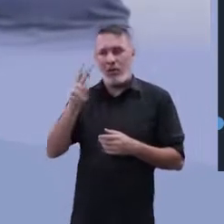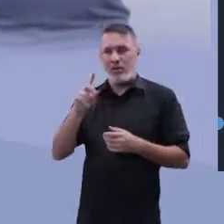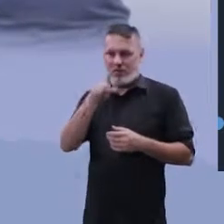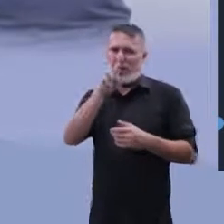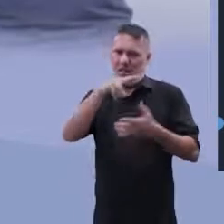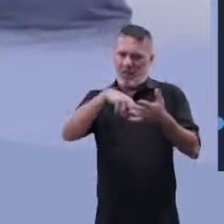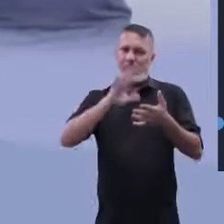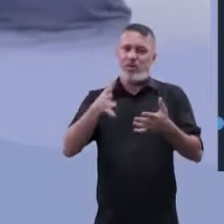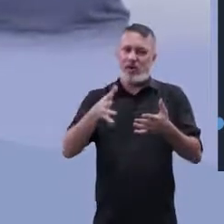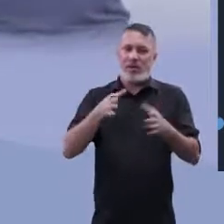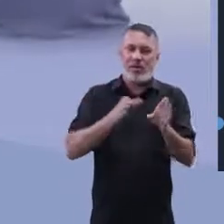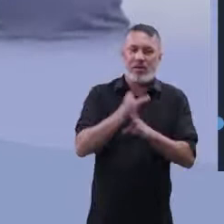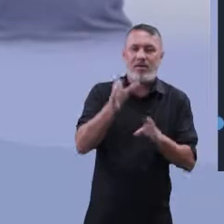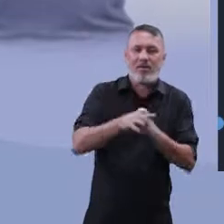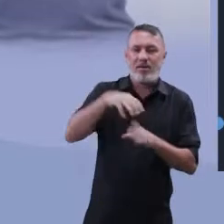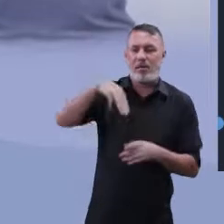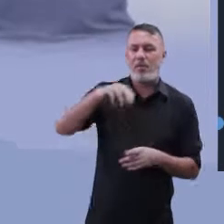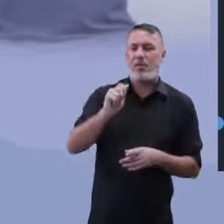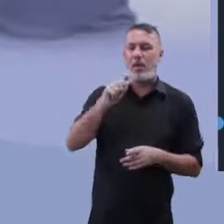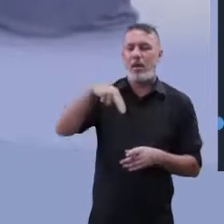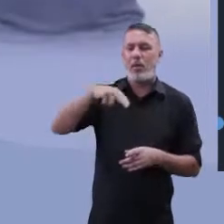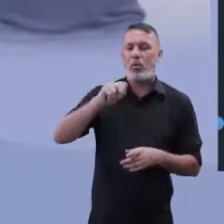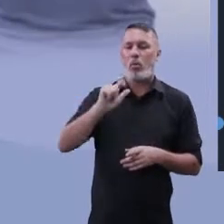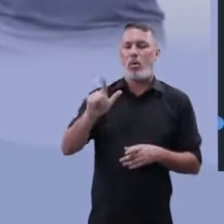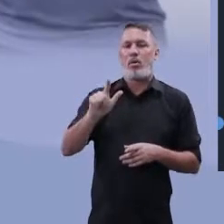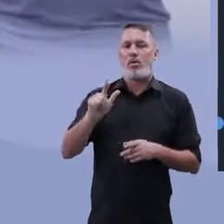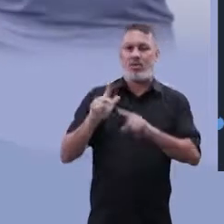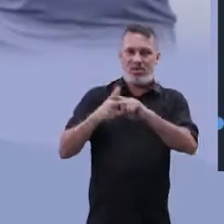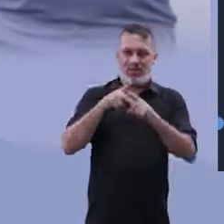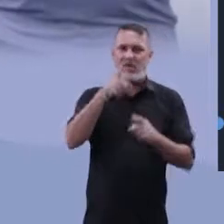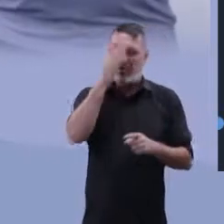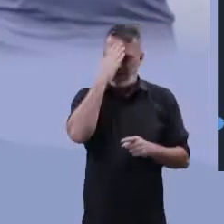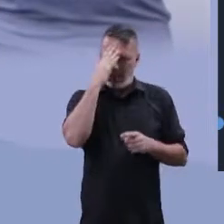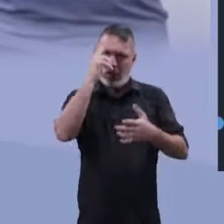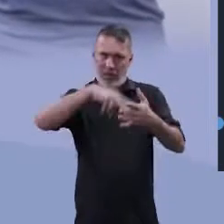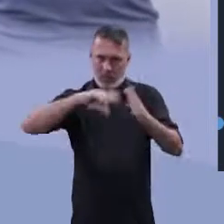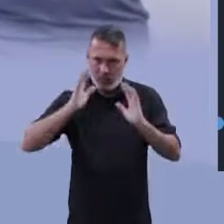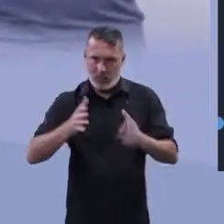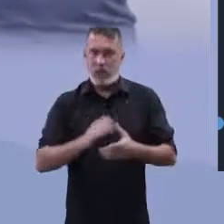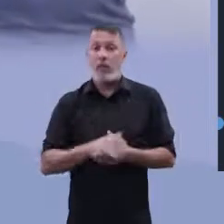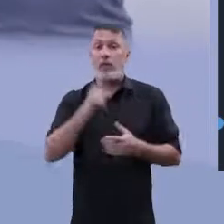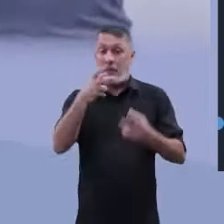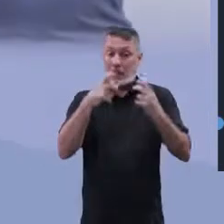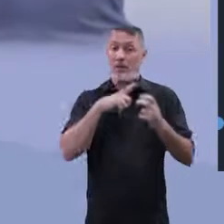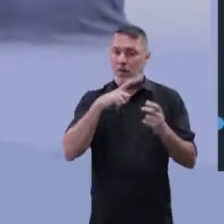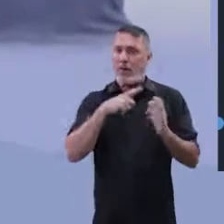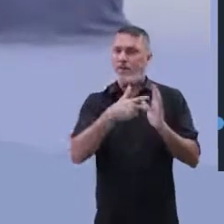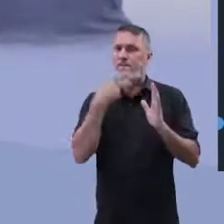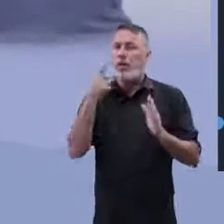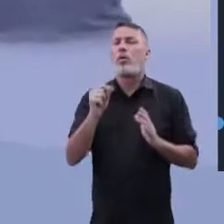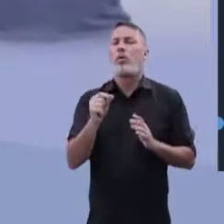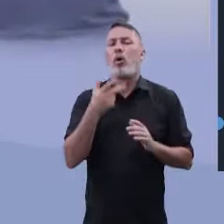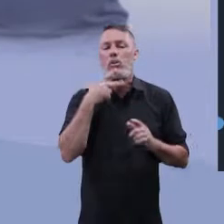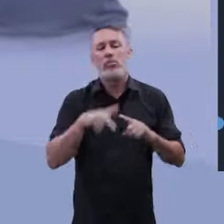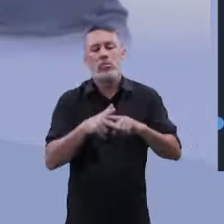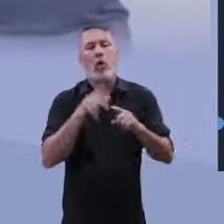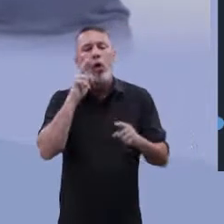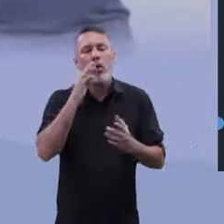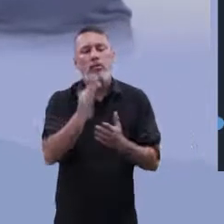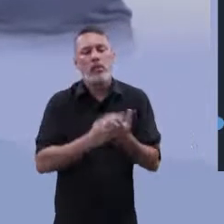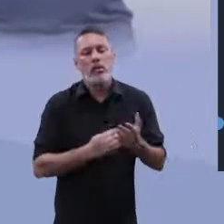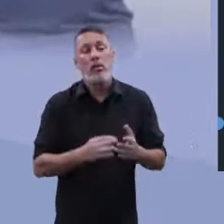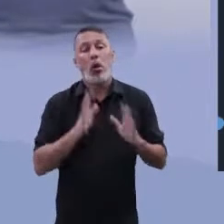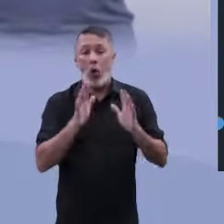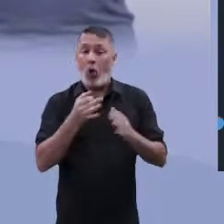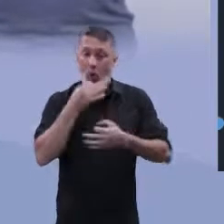lendo o manual, espero, né, que vocês estão lendo o manual em casa, mas percebam que ele faz o seguinte: o problema principal